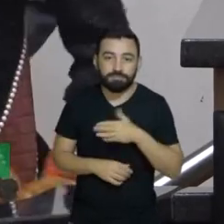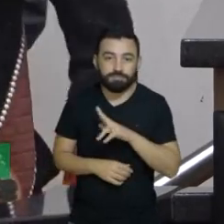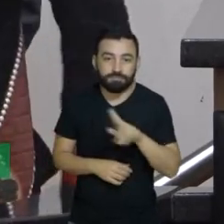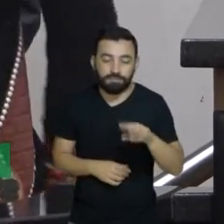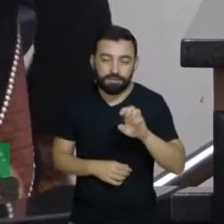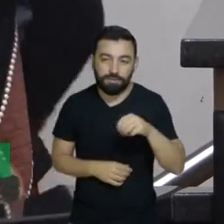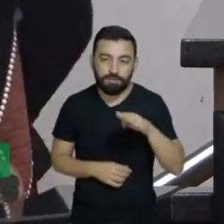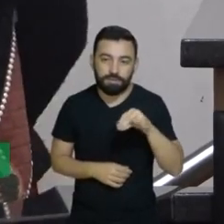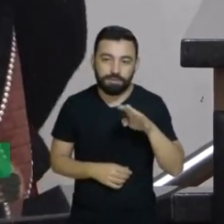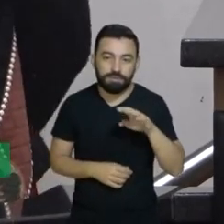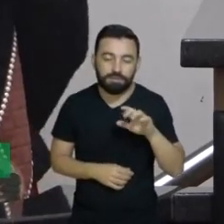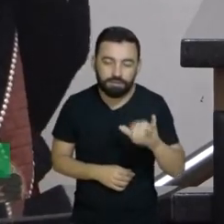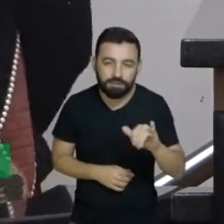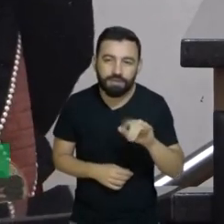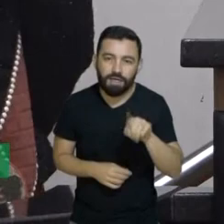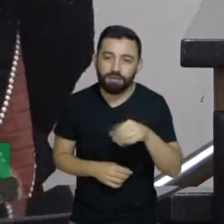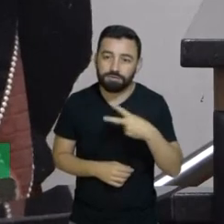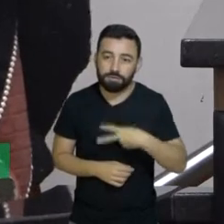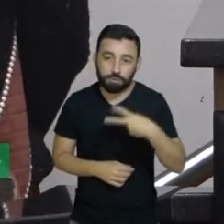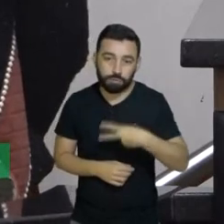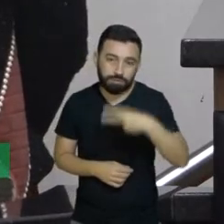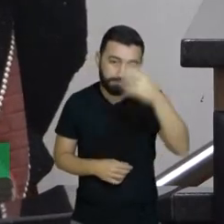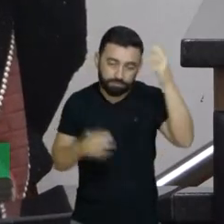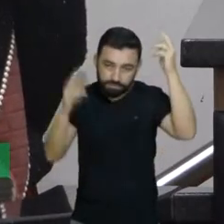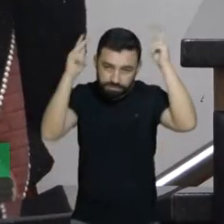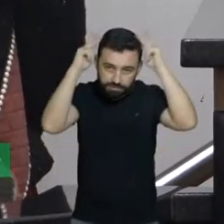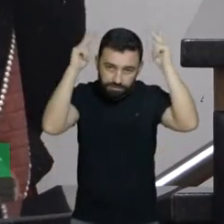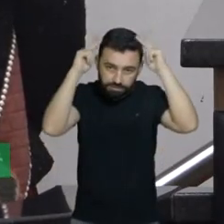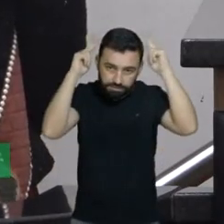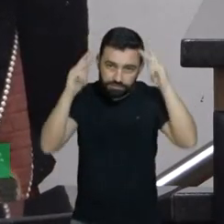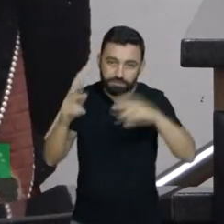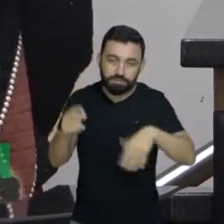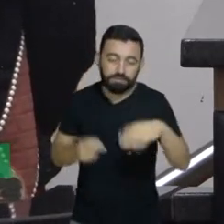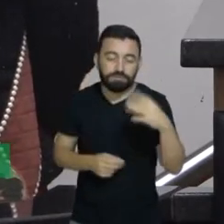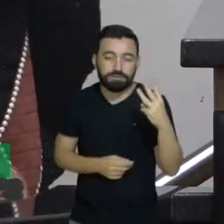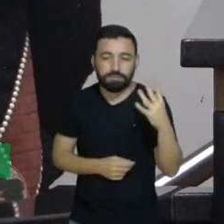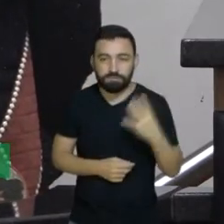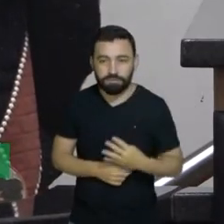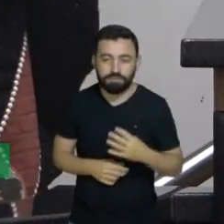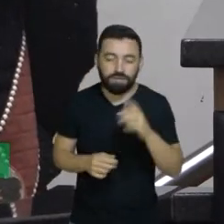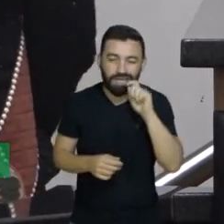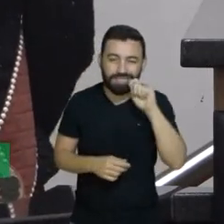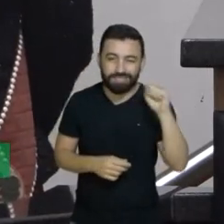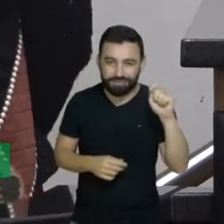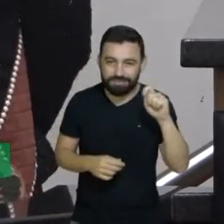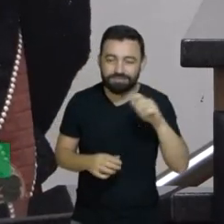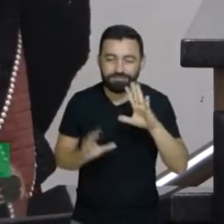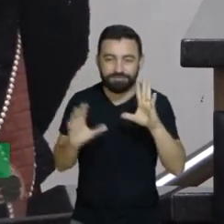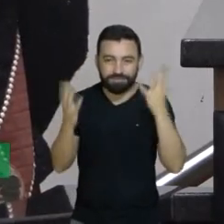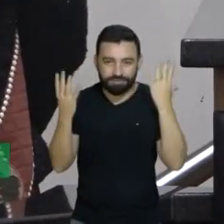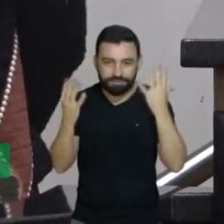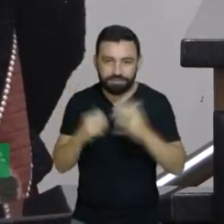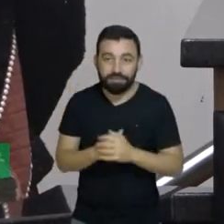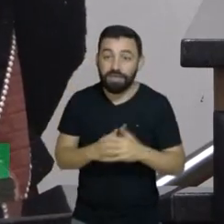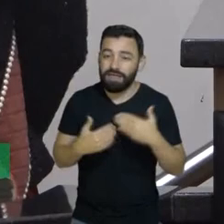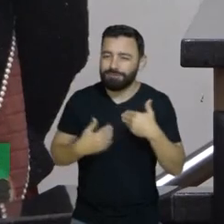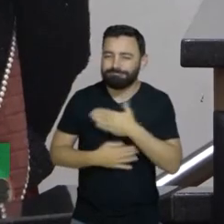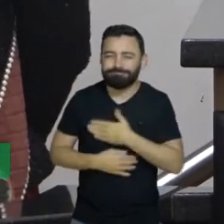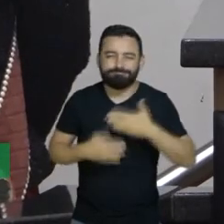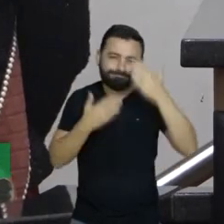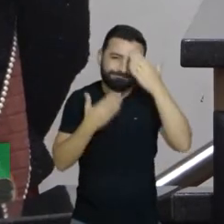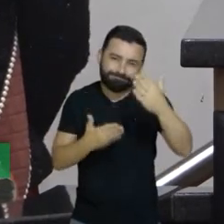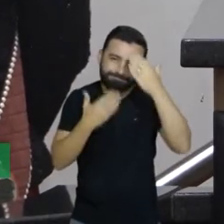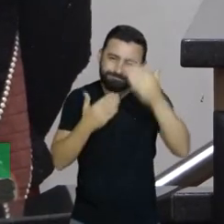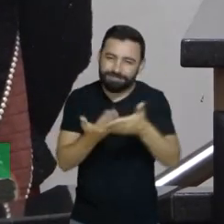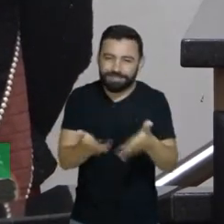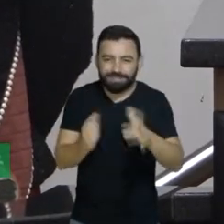Vedana e sou a segunda princesa da 34ª Festa Nacional do Pinhão. Agradecemos imensamente a oportunidade que a Assembleia